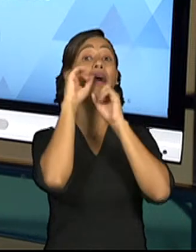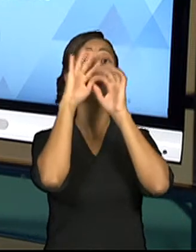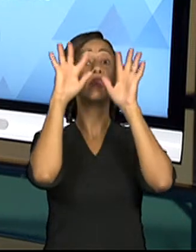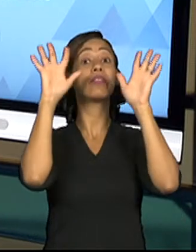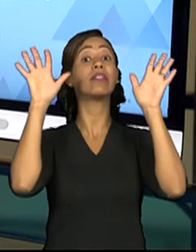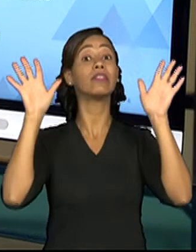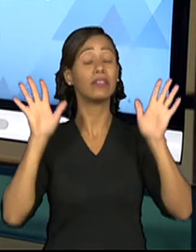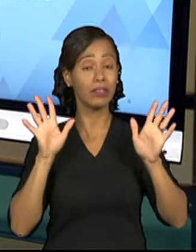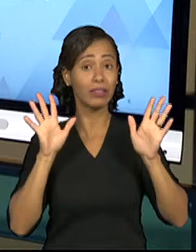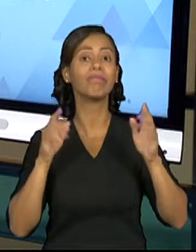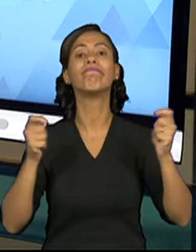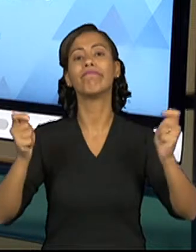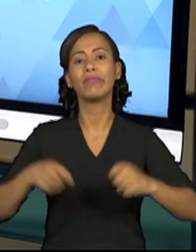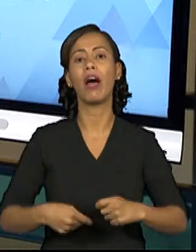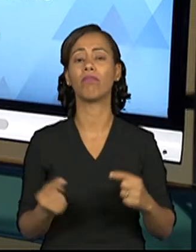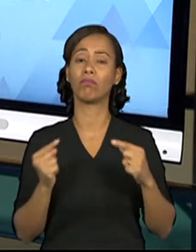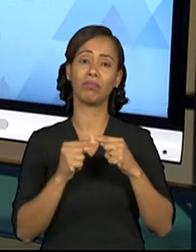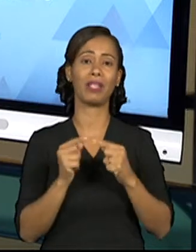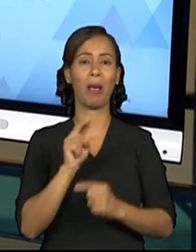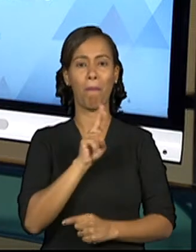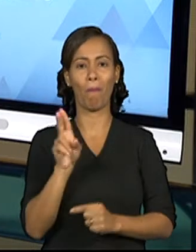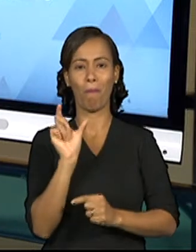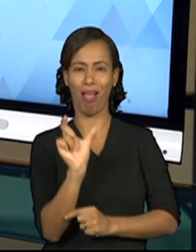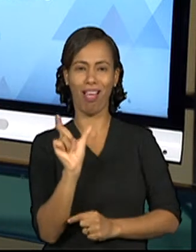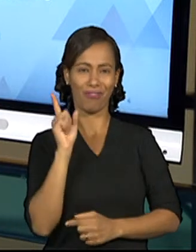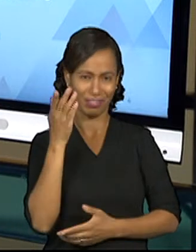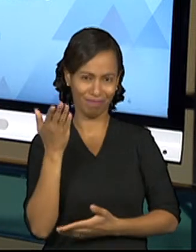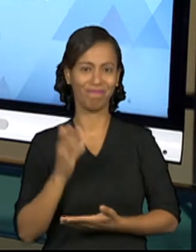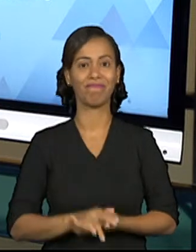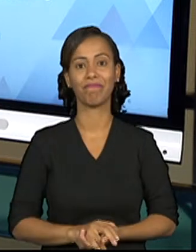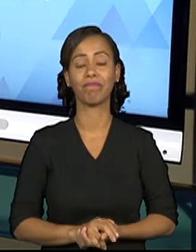aula, conteúdos curriculares, né, para os nossos alunos.